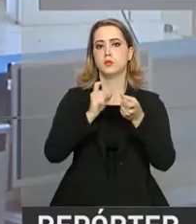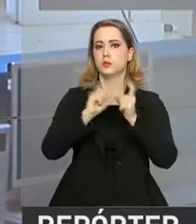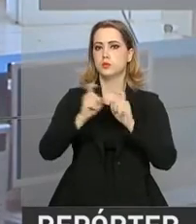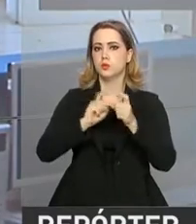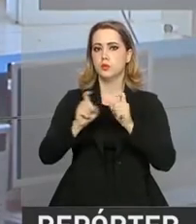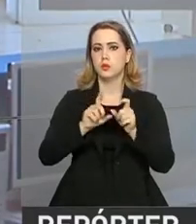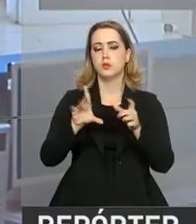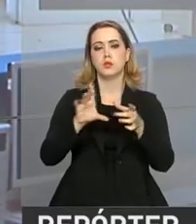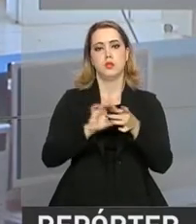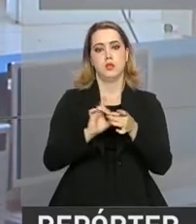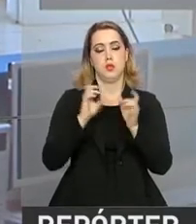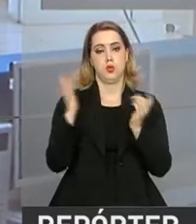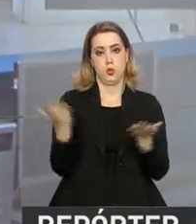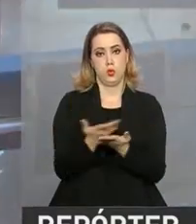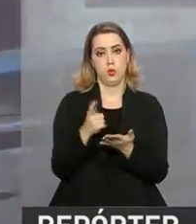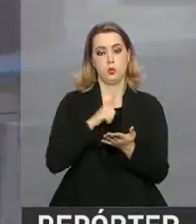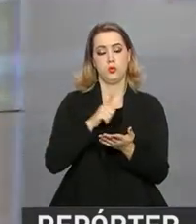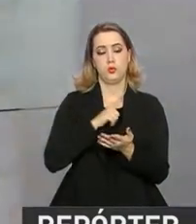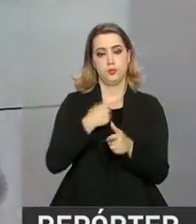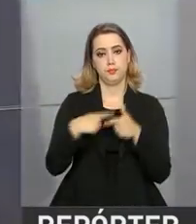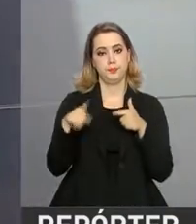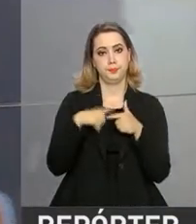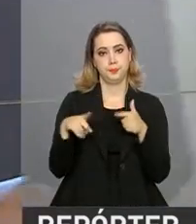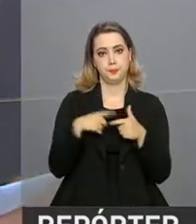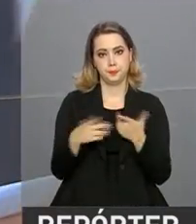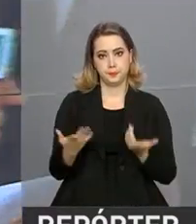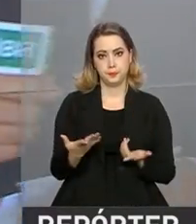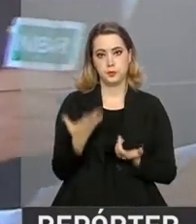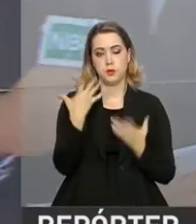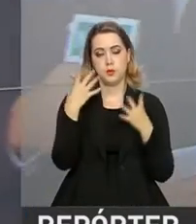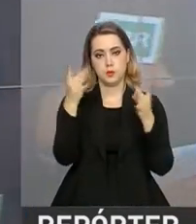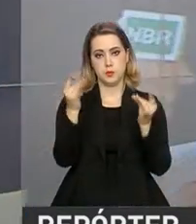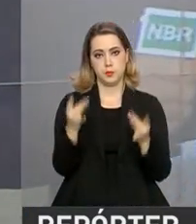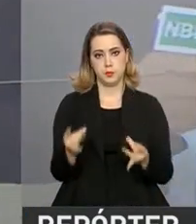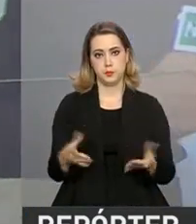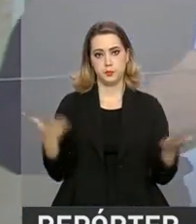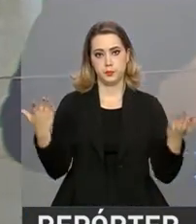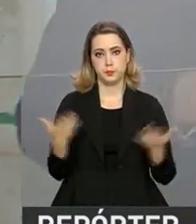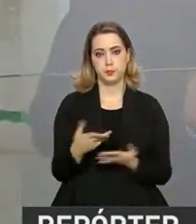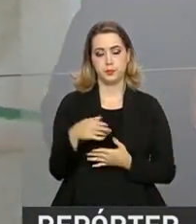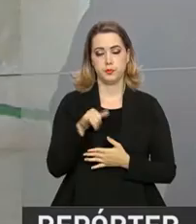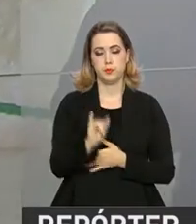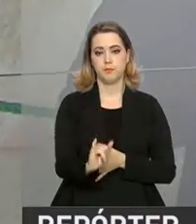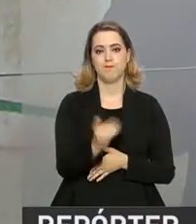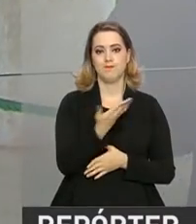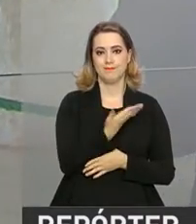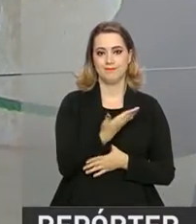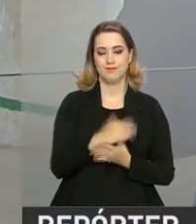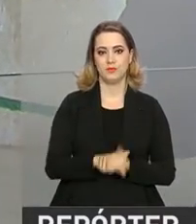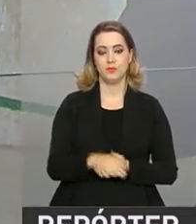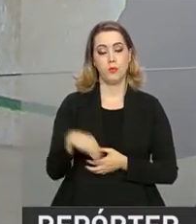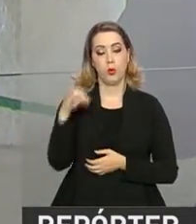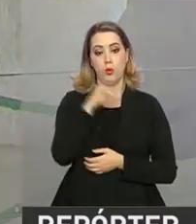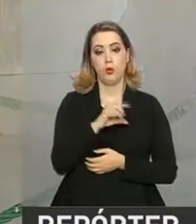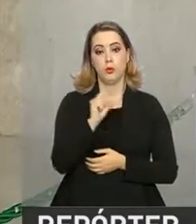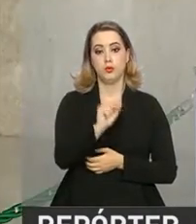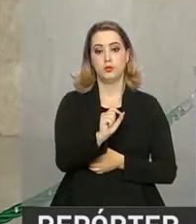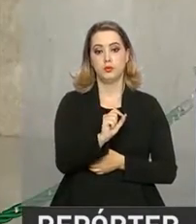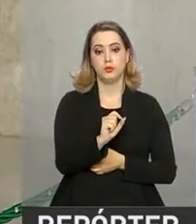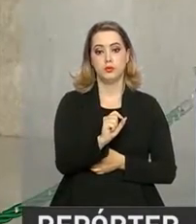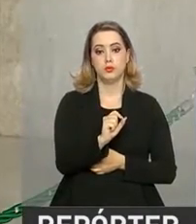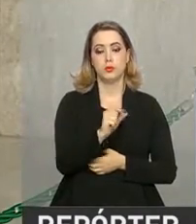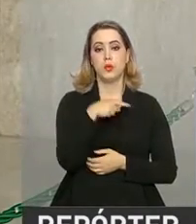que enfrentam problemas ao saber os detalhes então com repórter nem pereira rolando aí o lado luís essas é